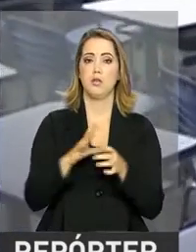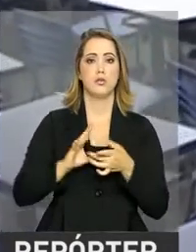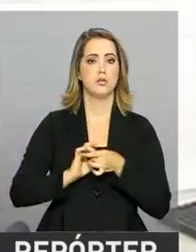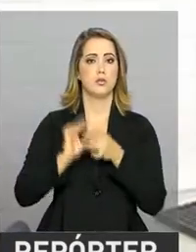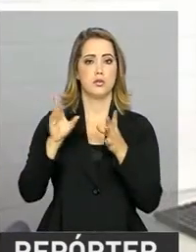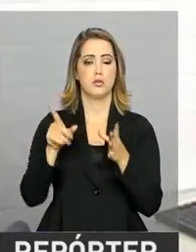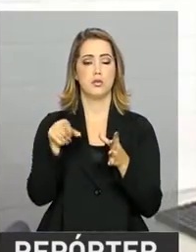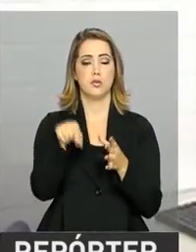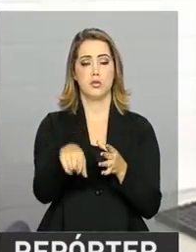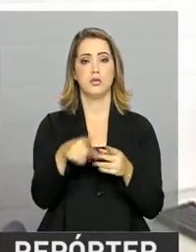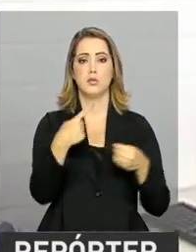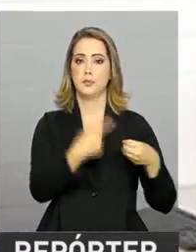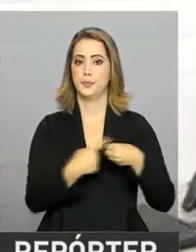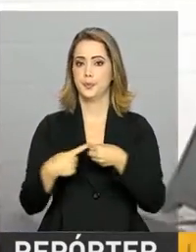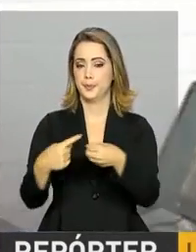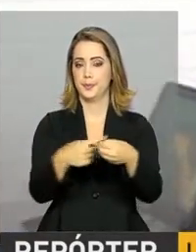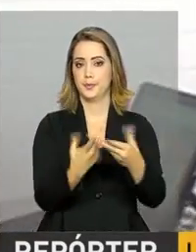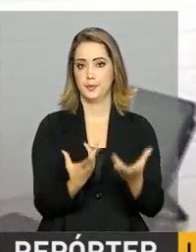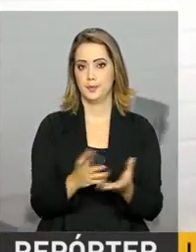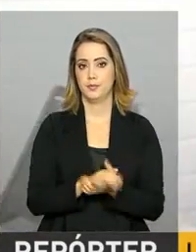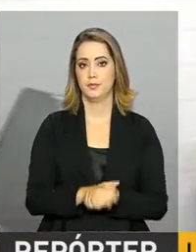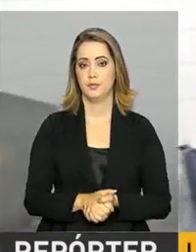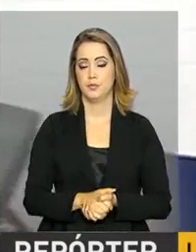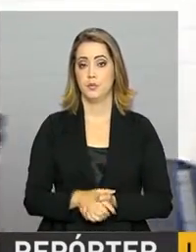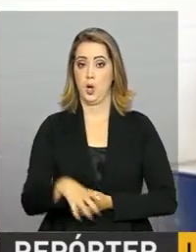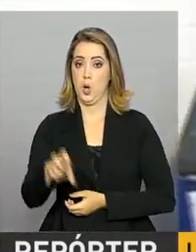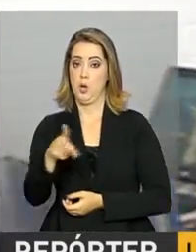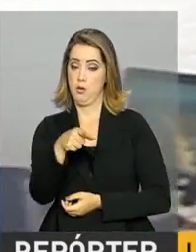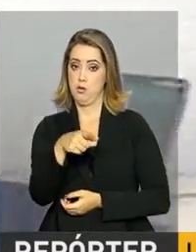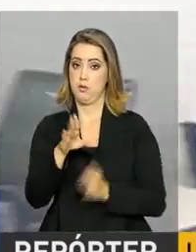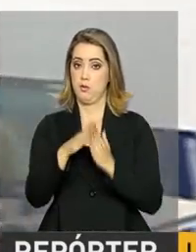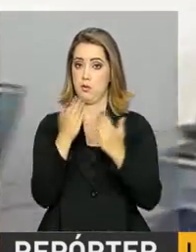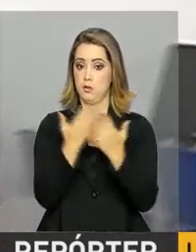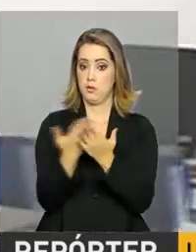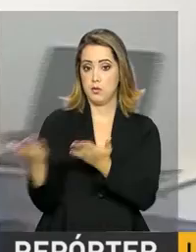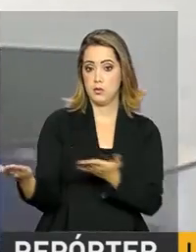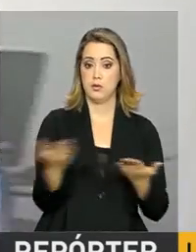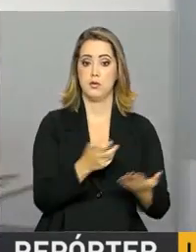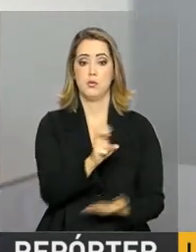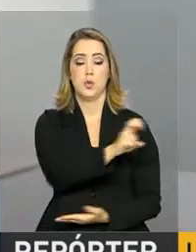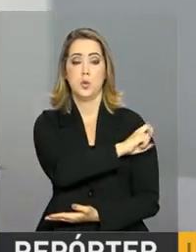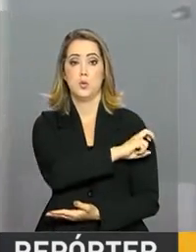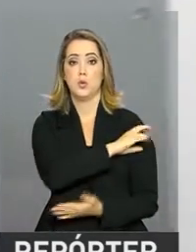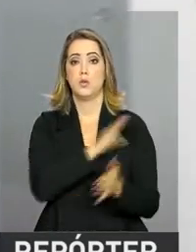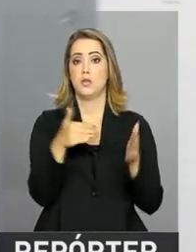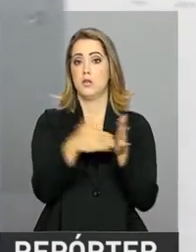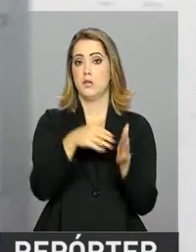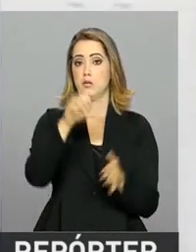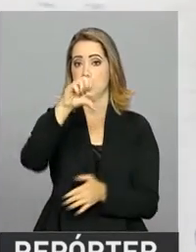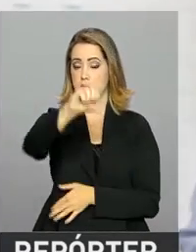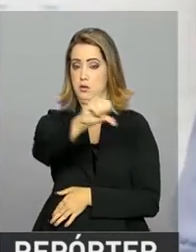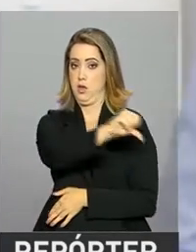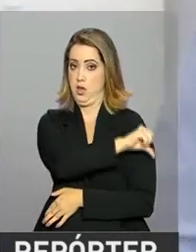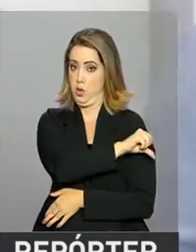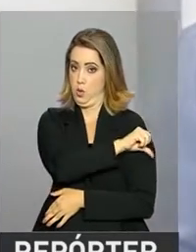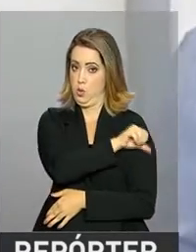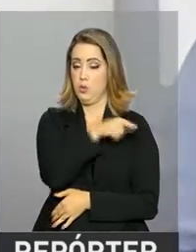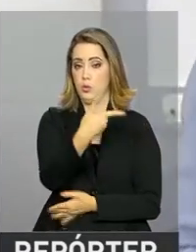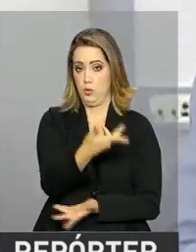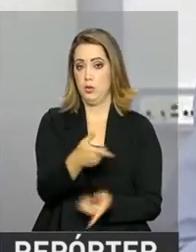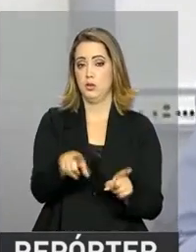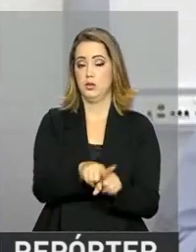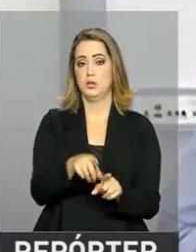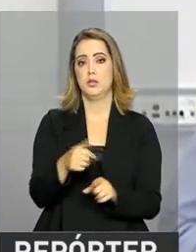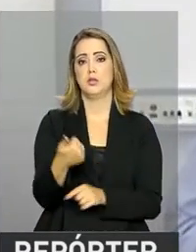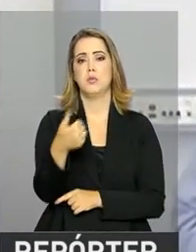São Paulo. A escola vai atender alunos do 5º ao 9º ano do ensino fundamental. São 1.330 estudantes que